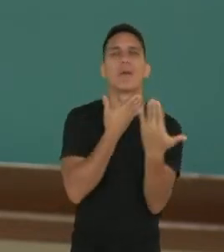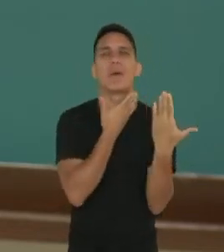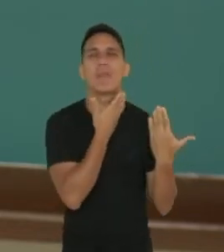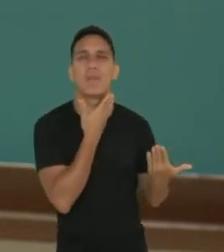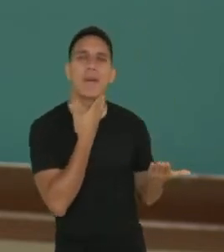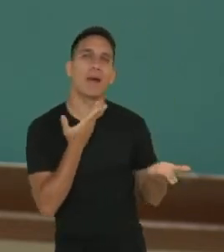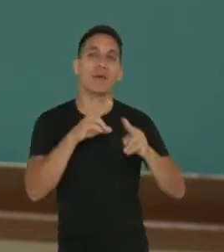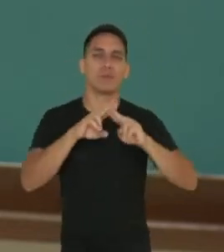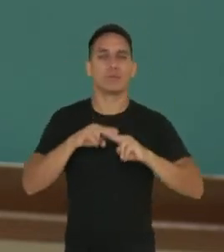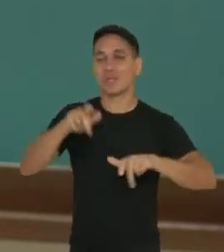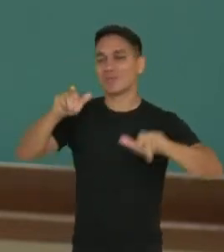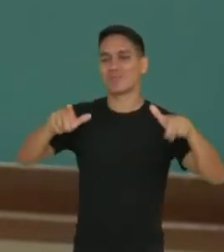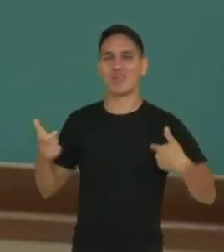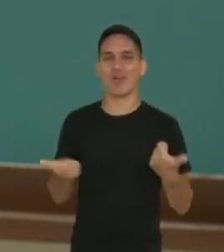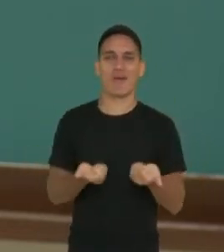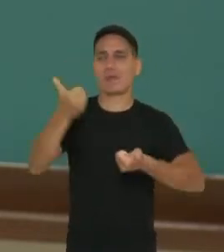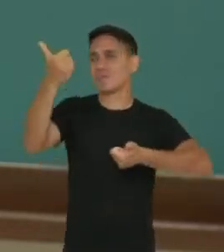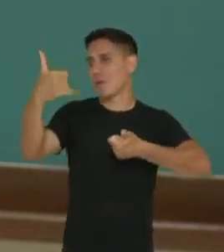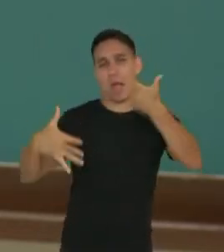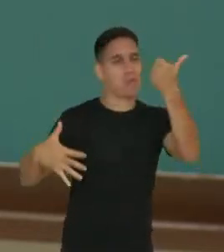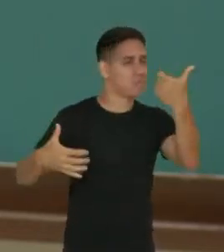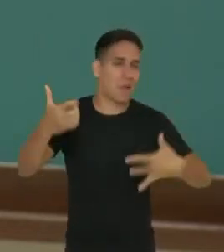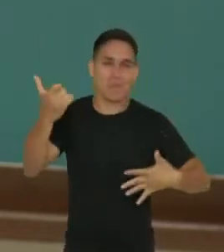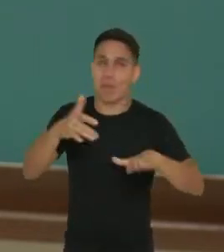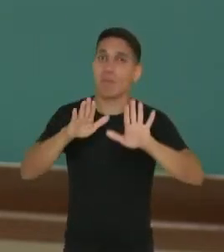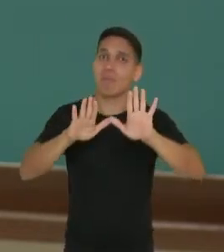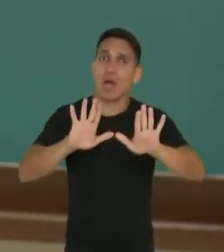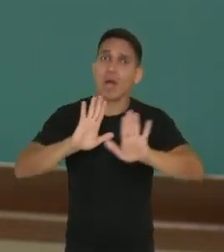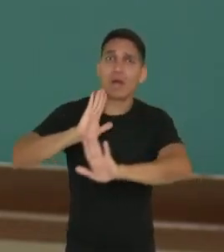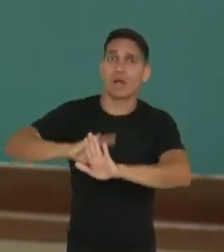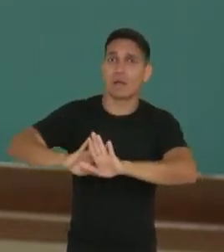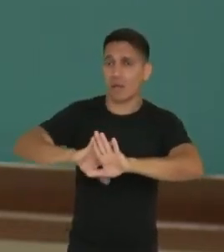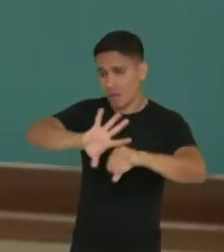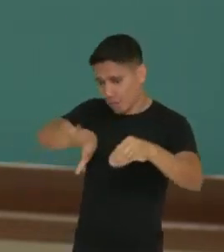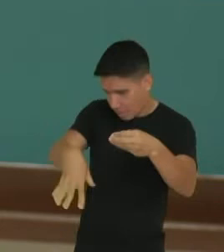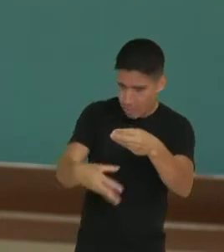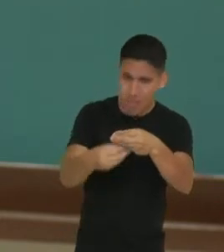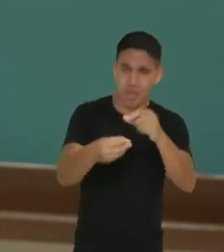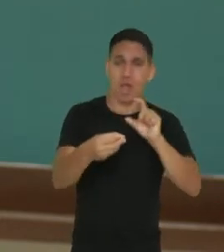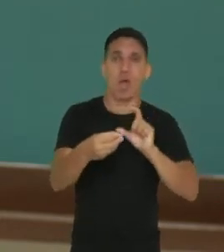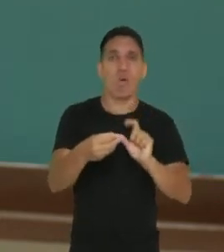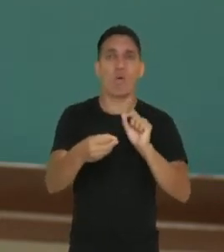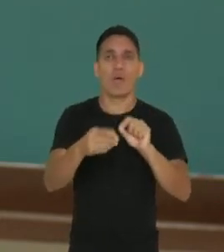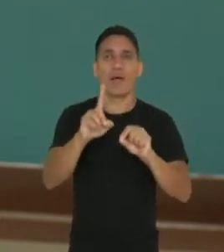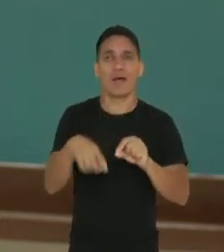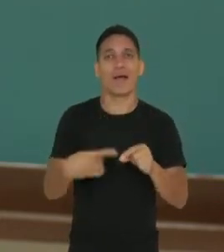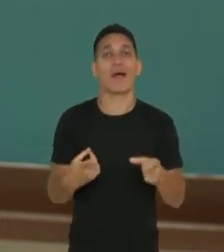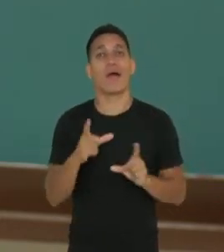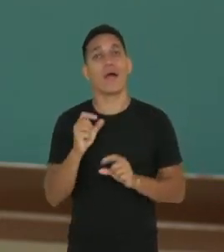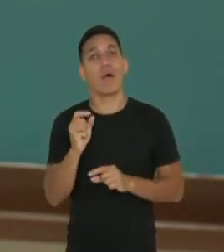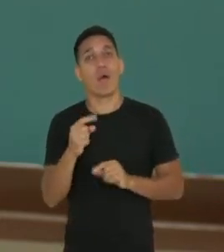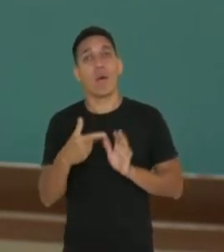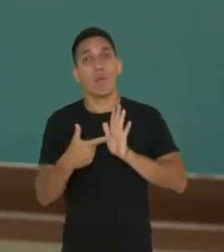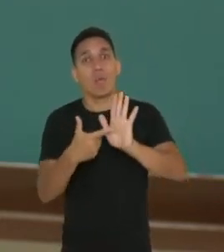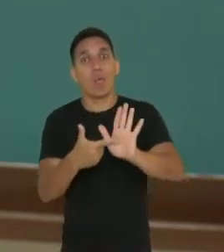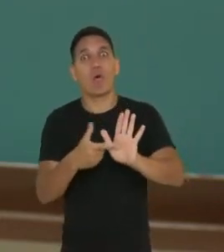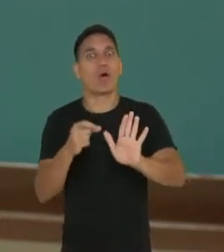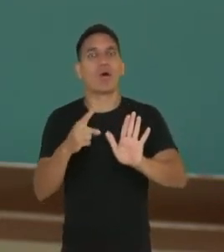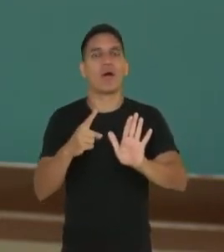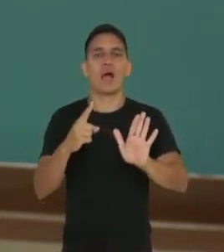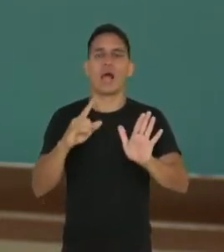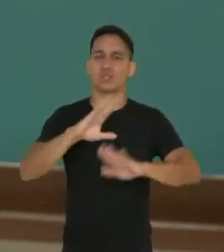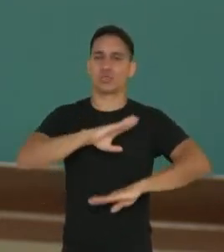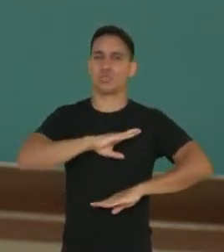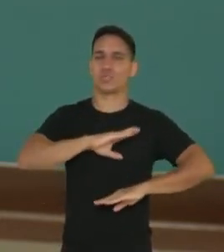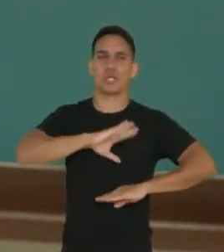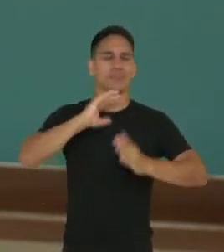ali contando histórias. Só que o componente ali do agregar, né? Do trazer algo muito aumentado do